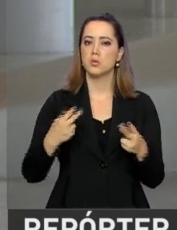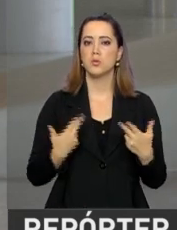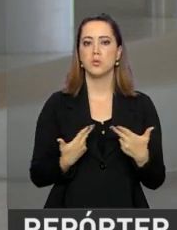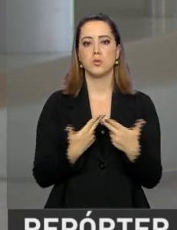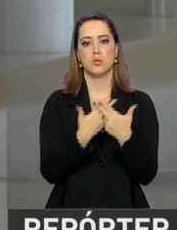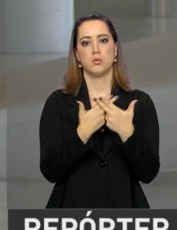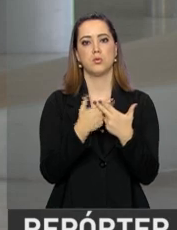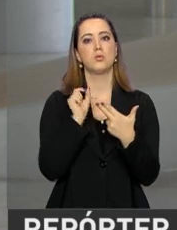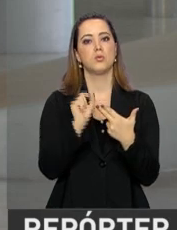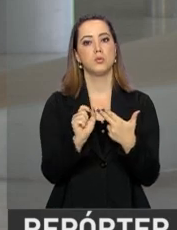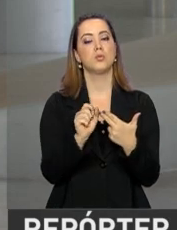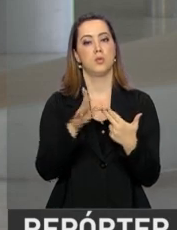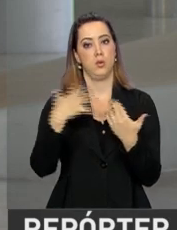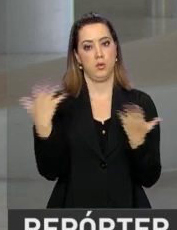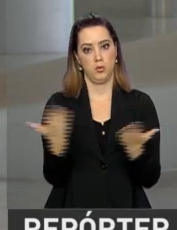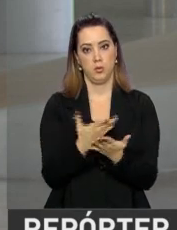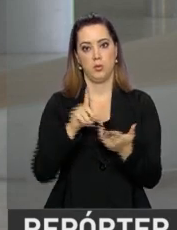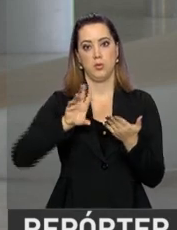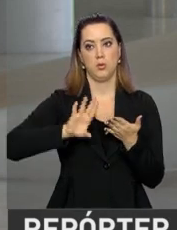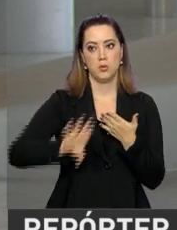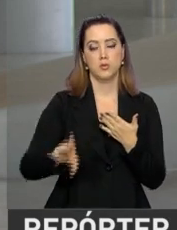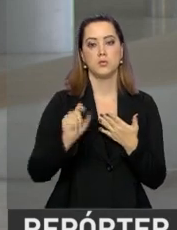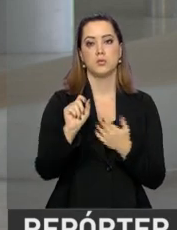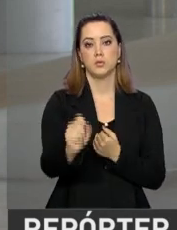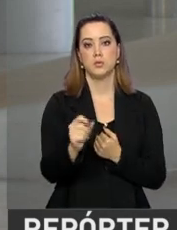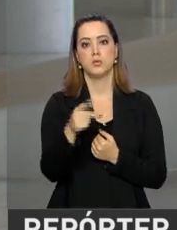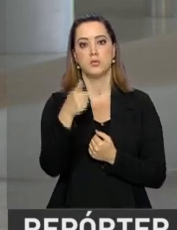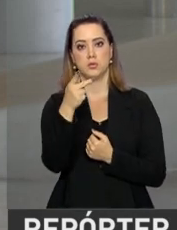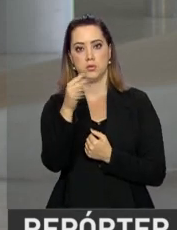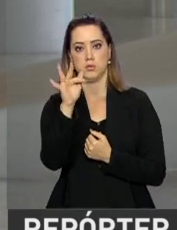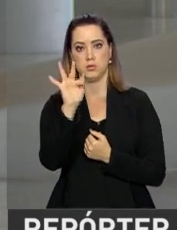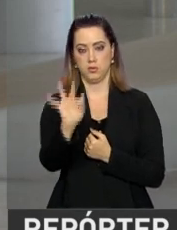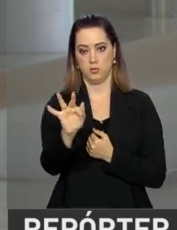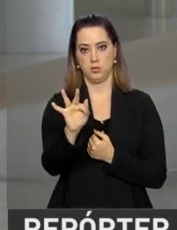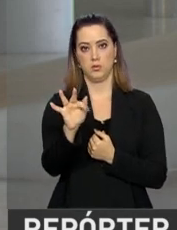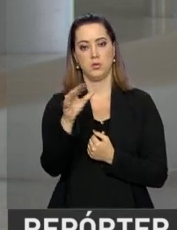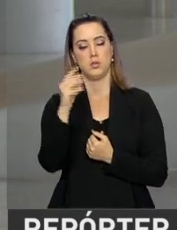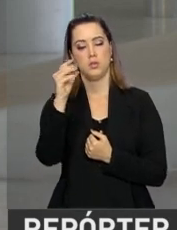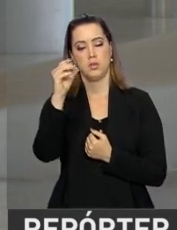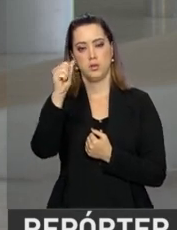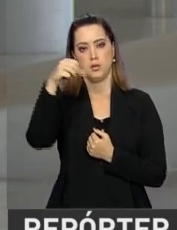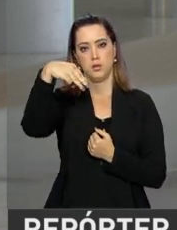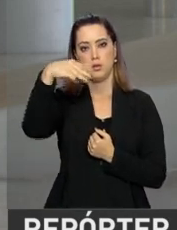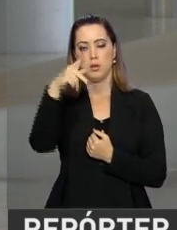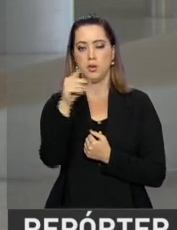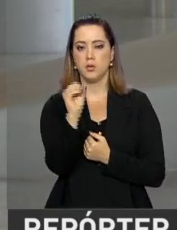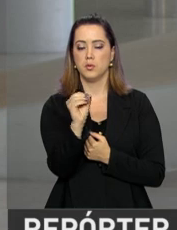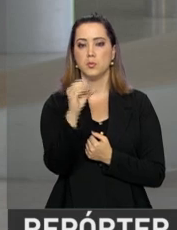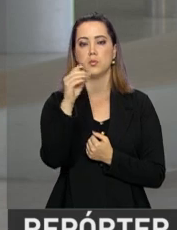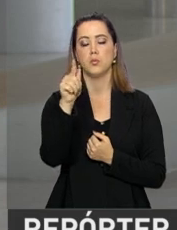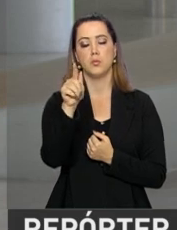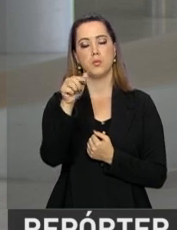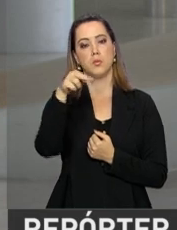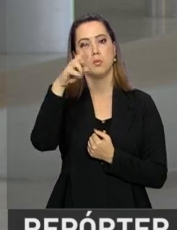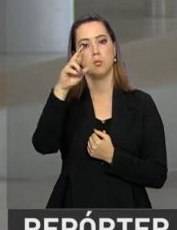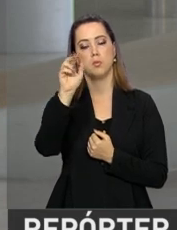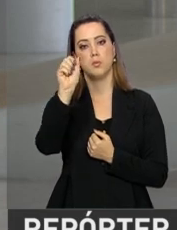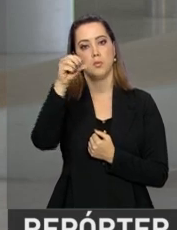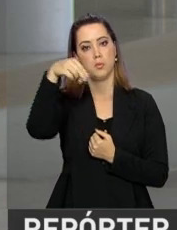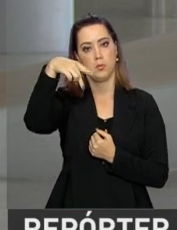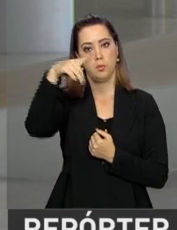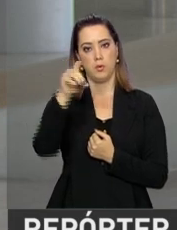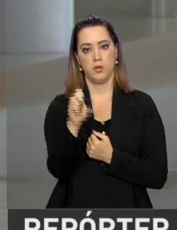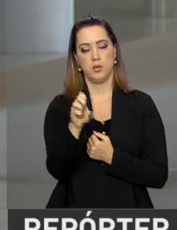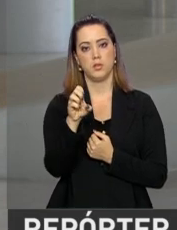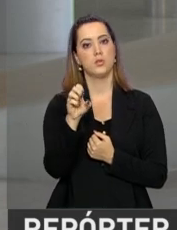continuam presos, mas foram transferidos para a Penitenciária Federal de Campo Grande, para o Presídio de Segurança Máxima do Mato Grosso